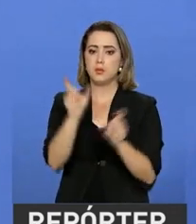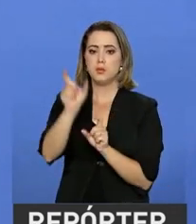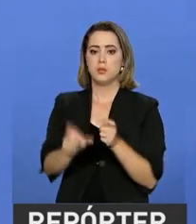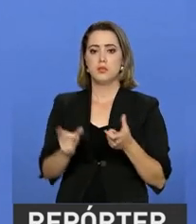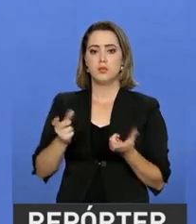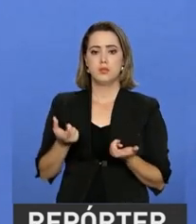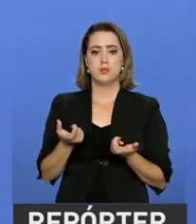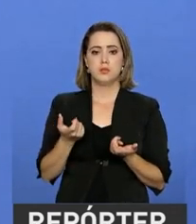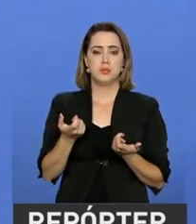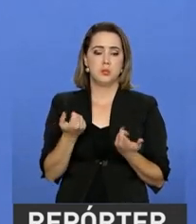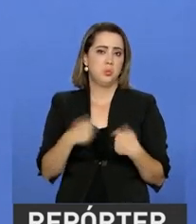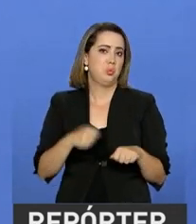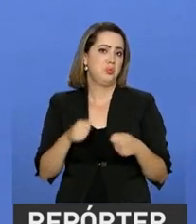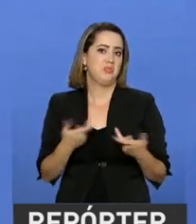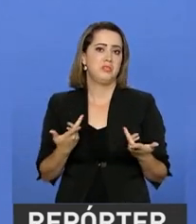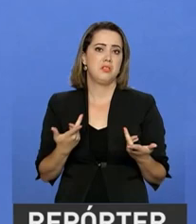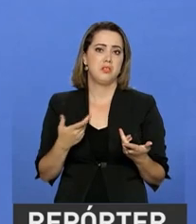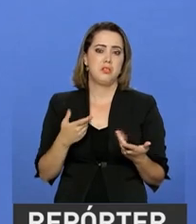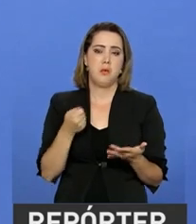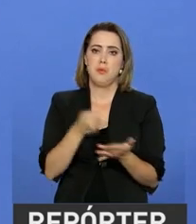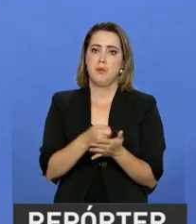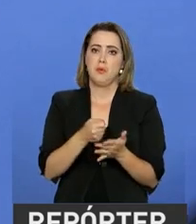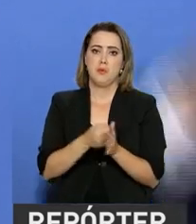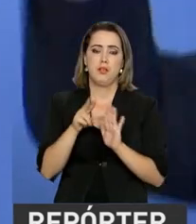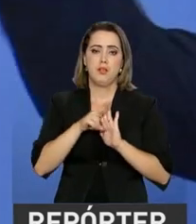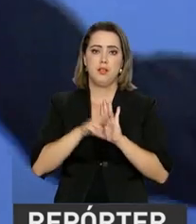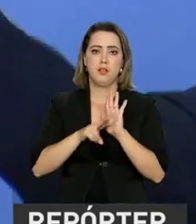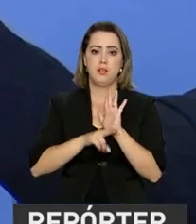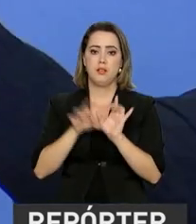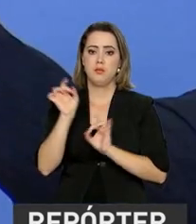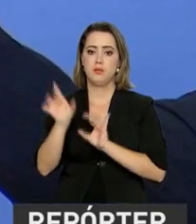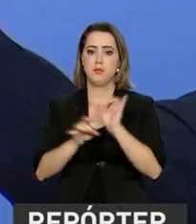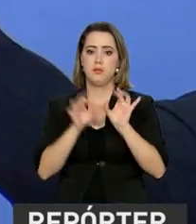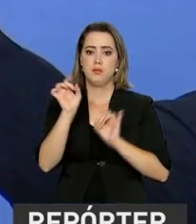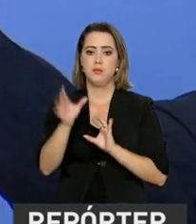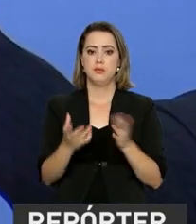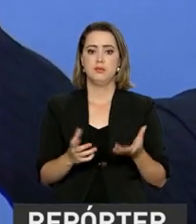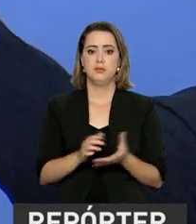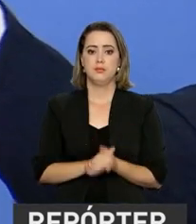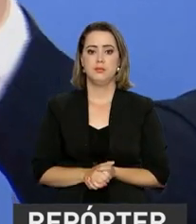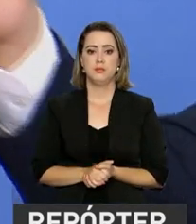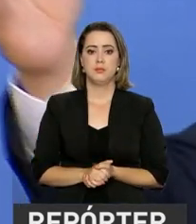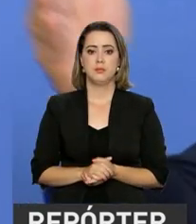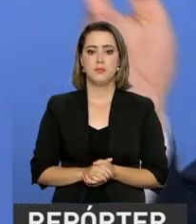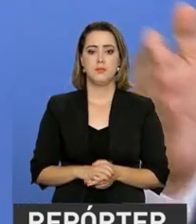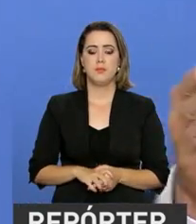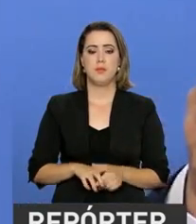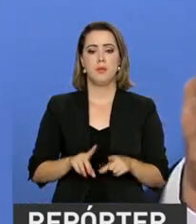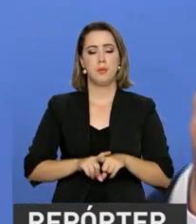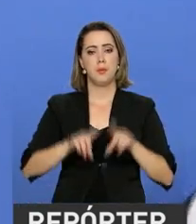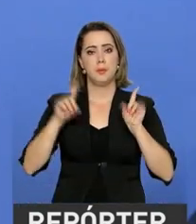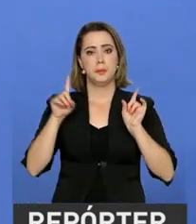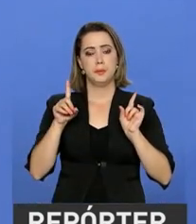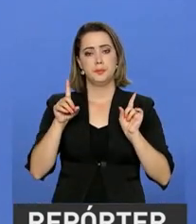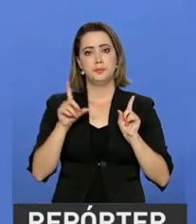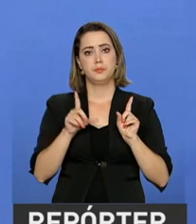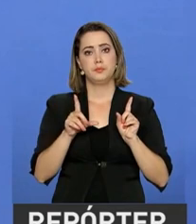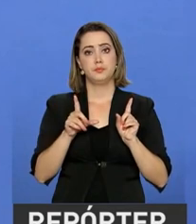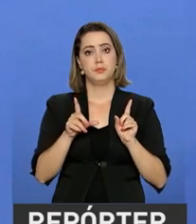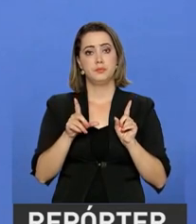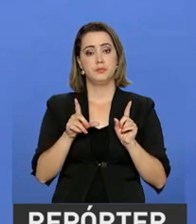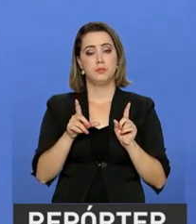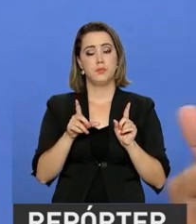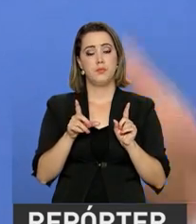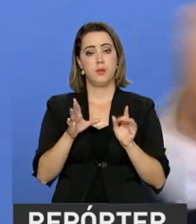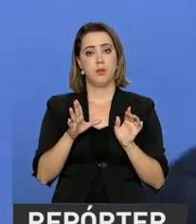vai não vale mais a pena entrar na regra de transição e vai direto pro 65 anos mas enquanto for interessante